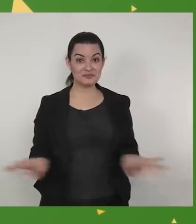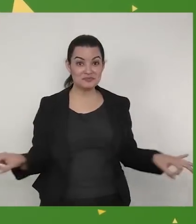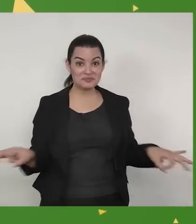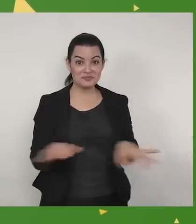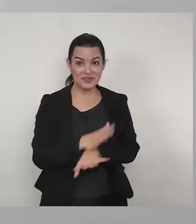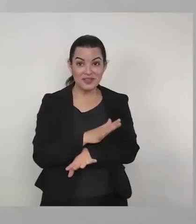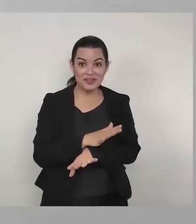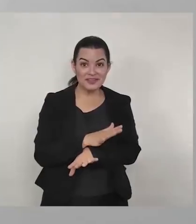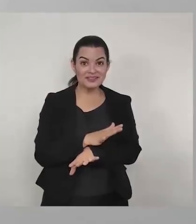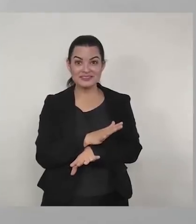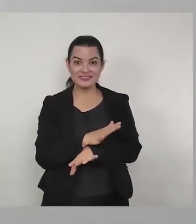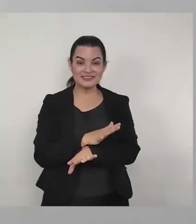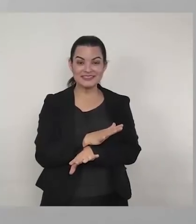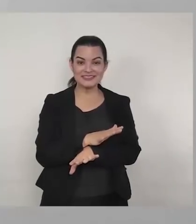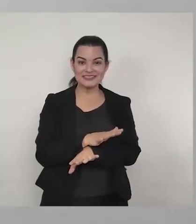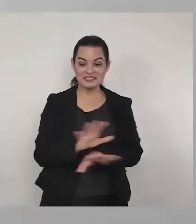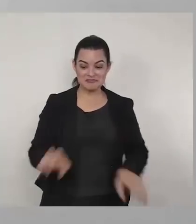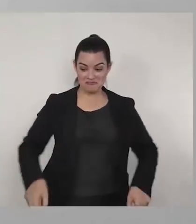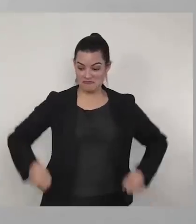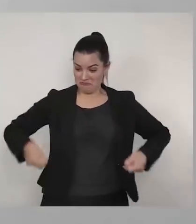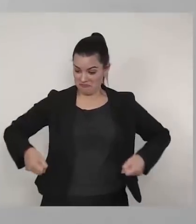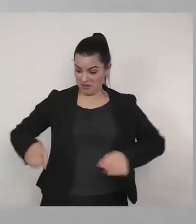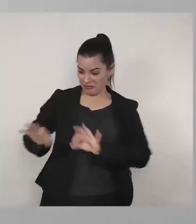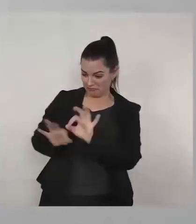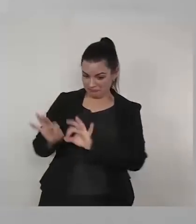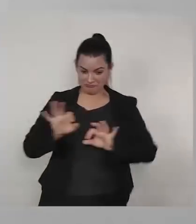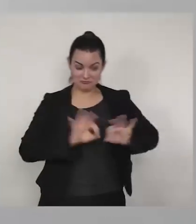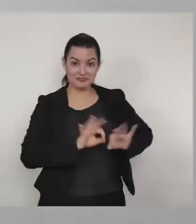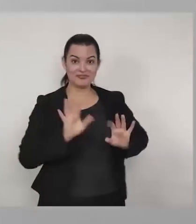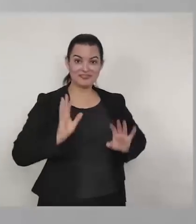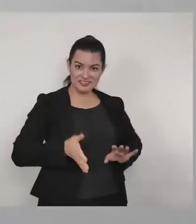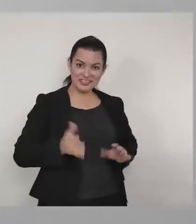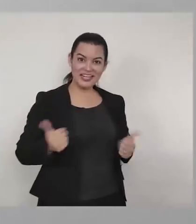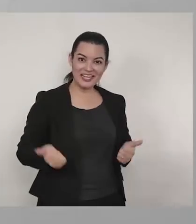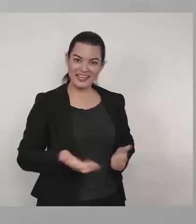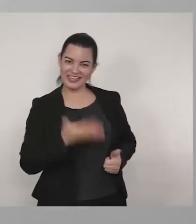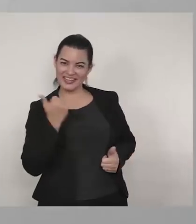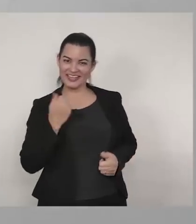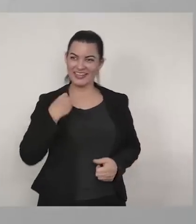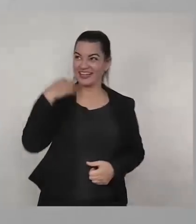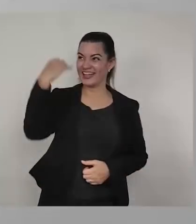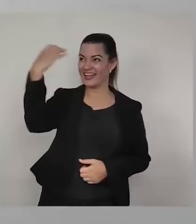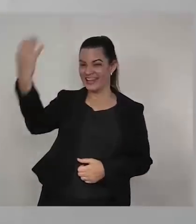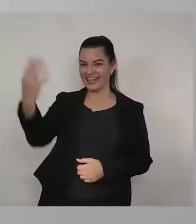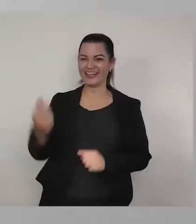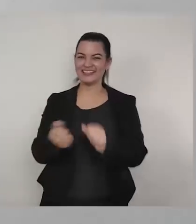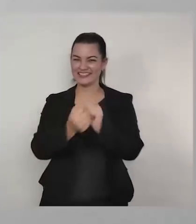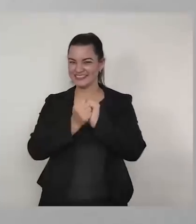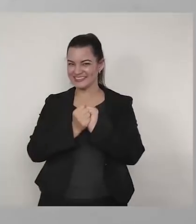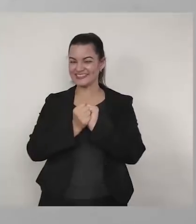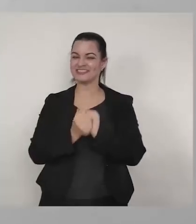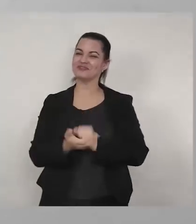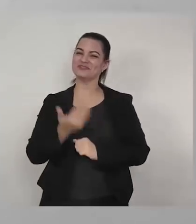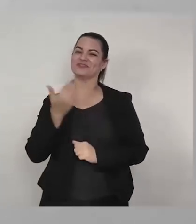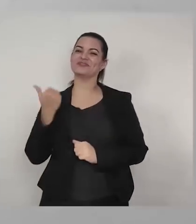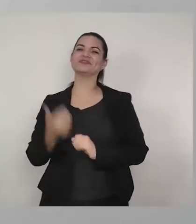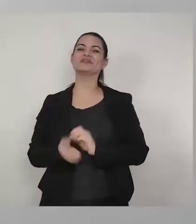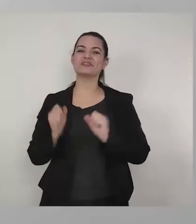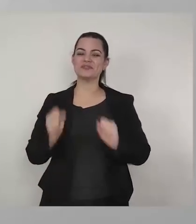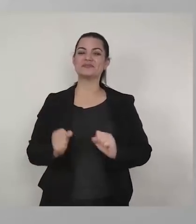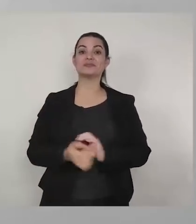Estão prontos? Malas arrumadas para seguir viagem junto com a Pro? Então vamos